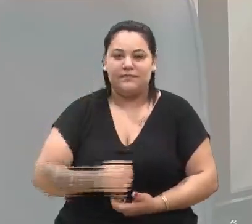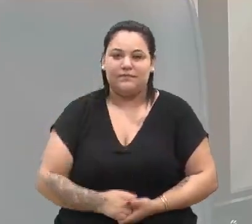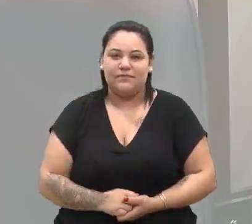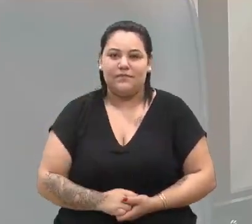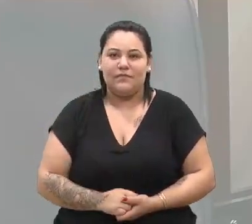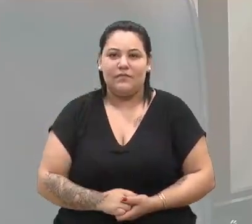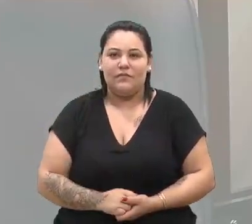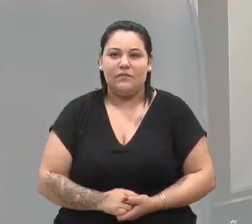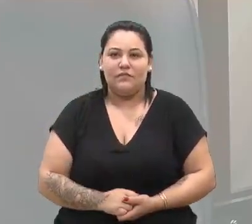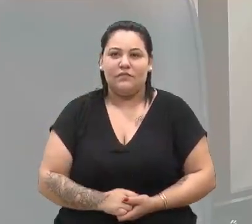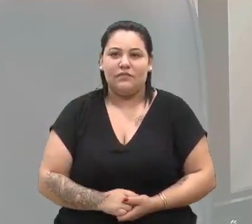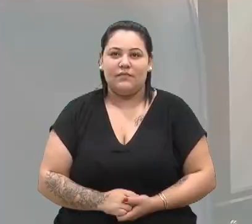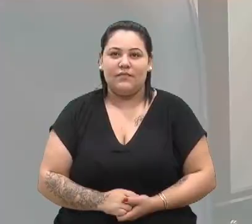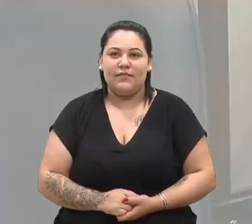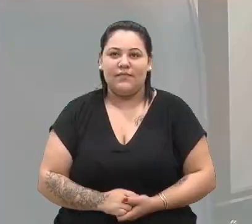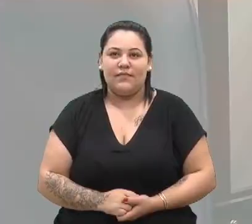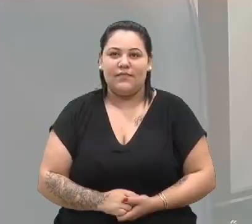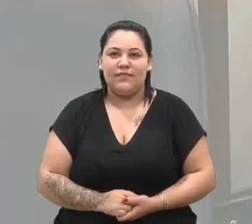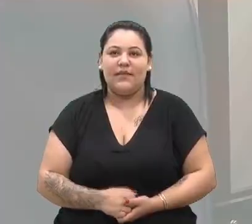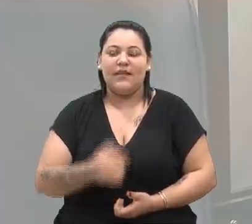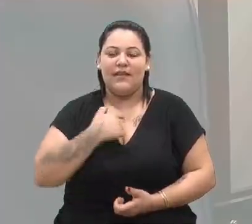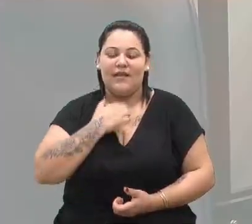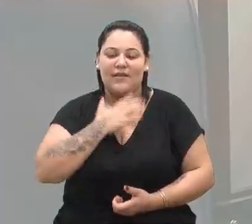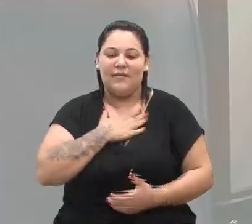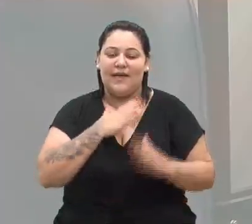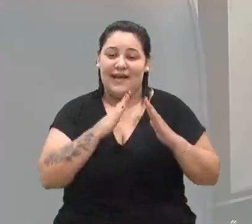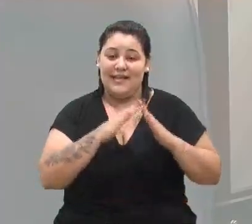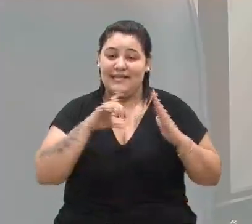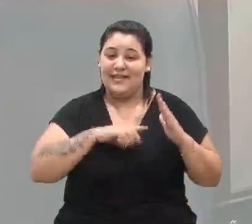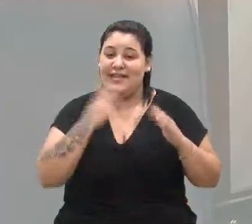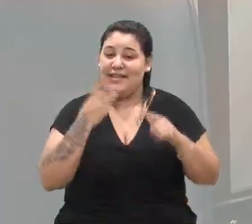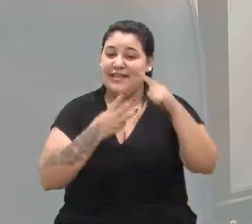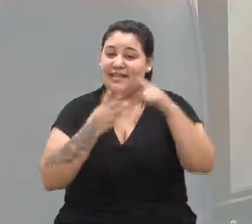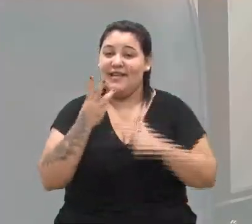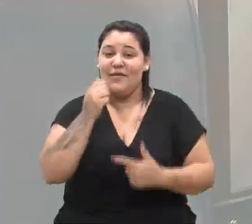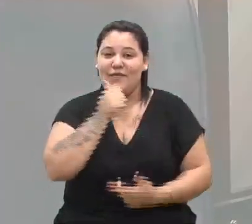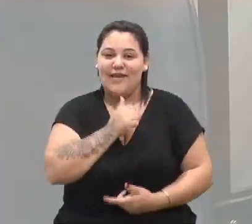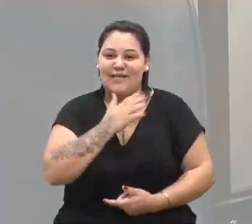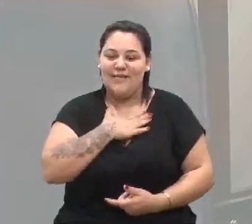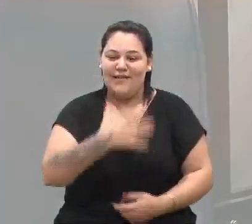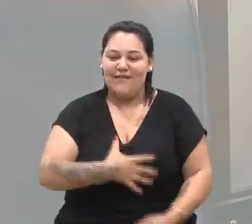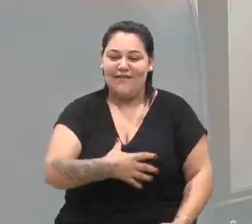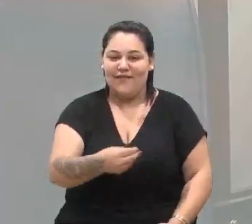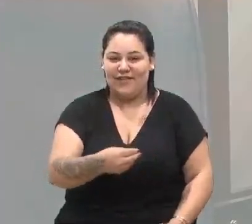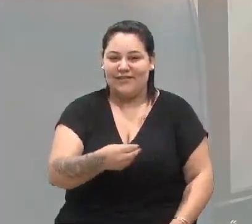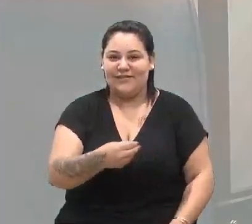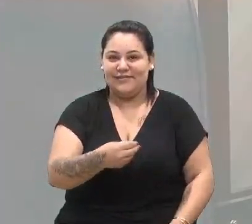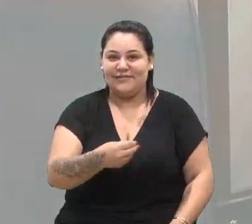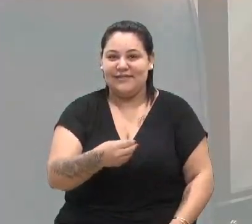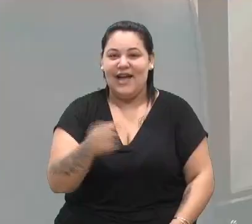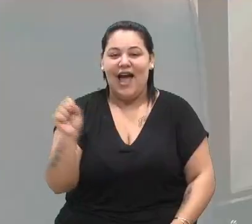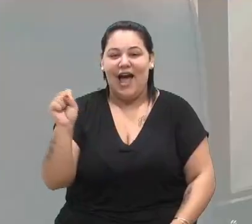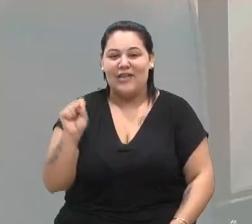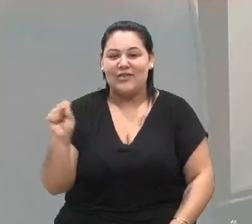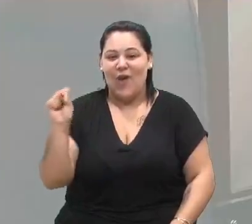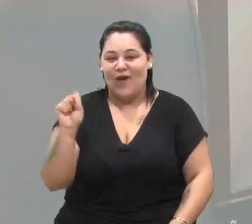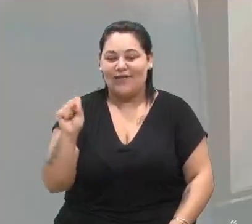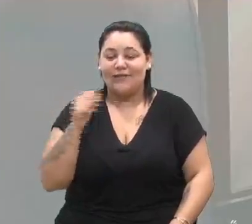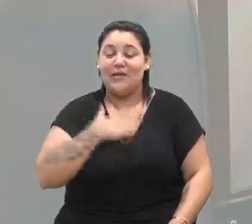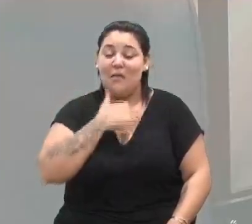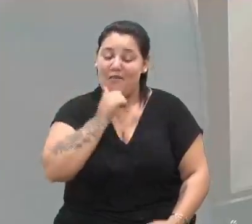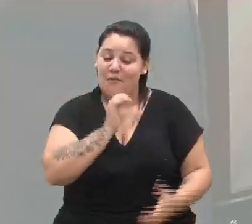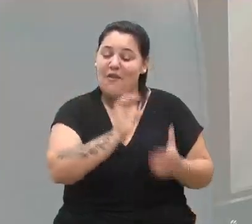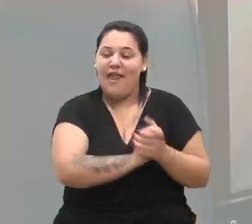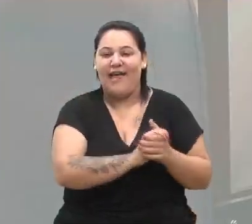E eu na minha casa tenho 3 mulheres, a minha filha, a minha sogra e a minha esposa. E a